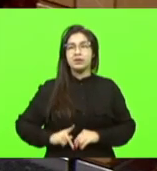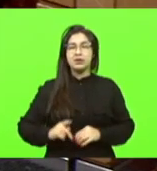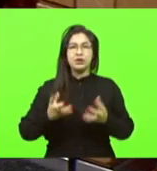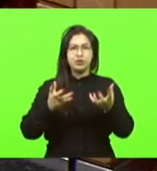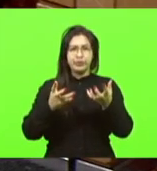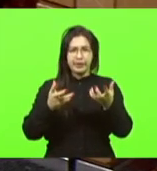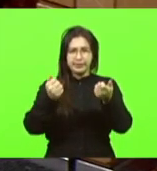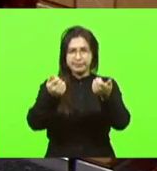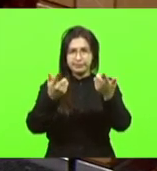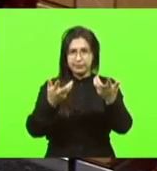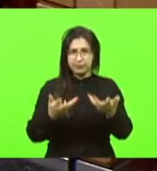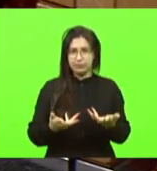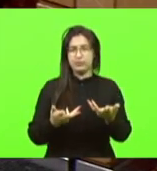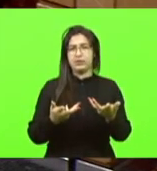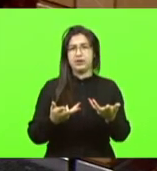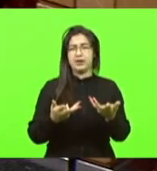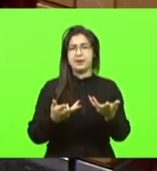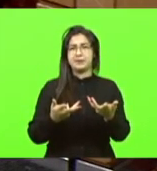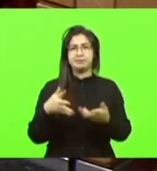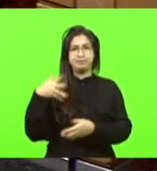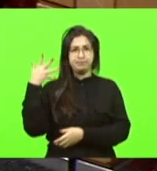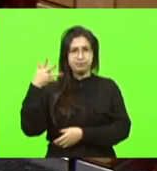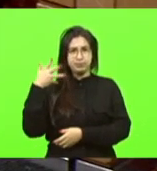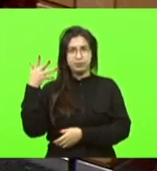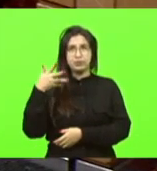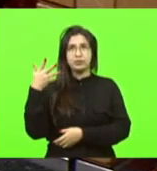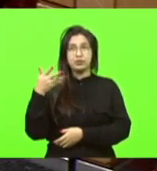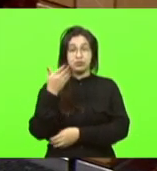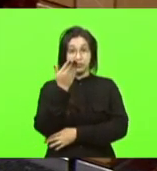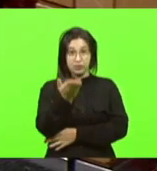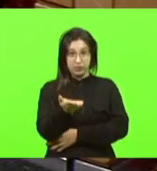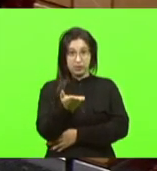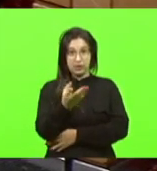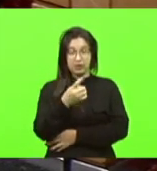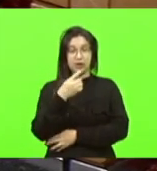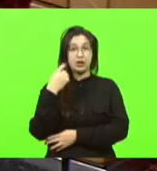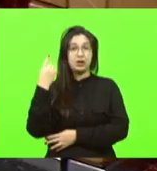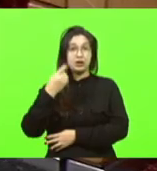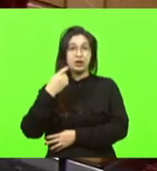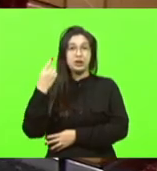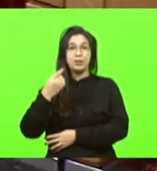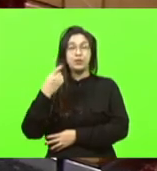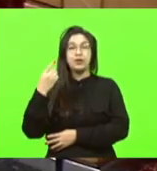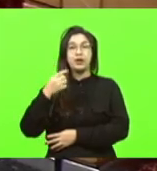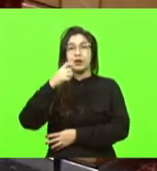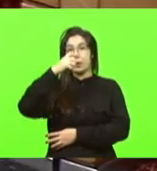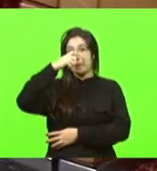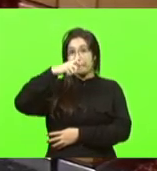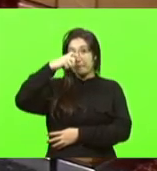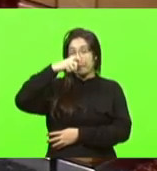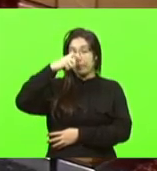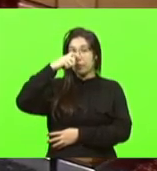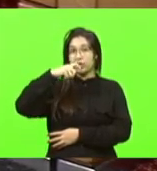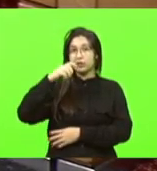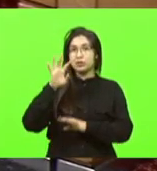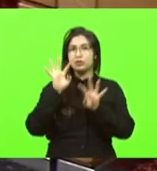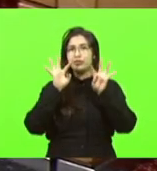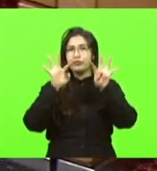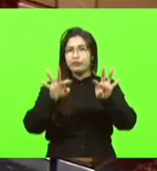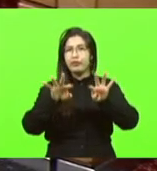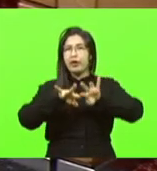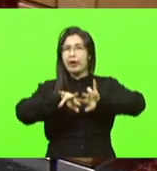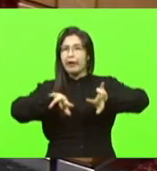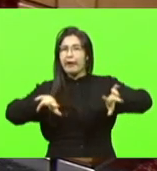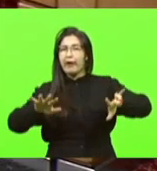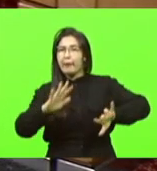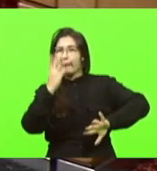Manifesto para ti deu Deputado Maurício diante do cenário que se apresenta e para todos